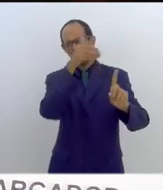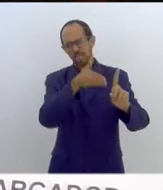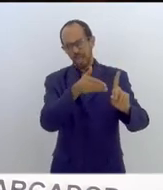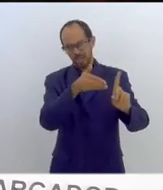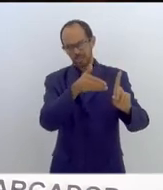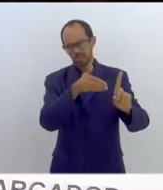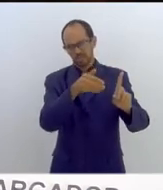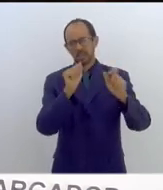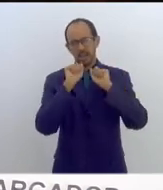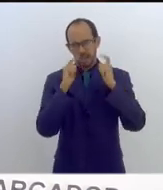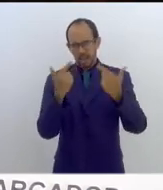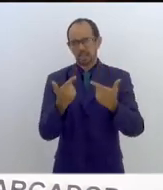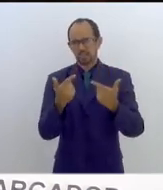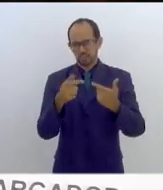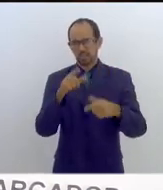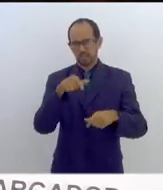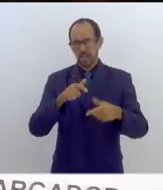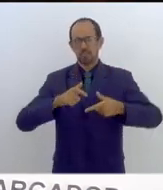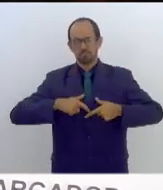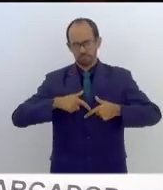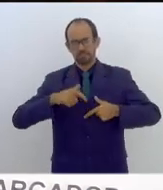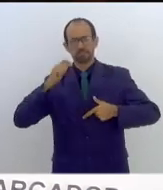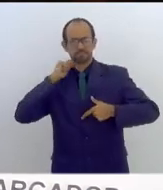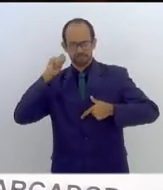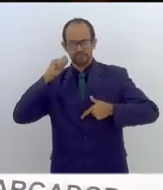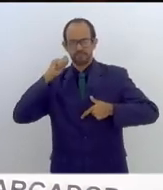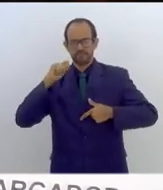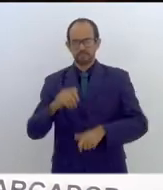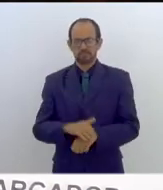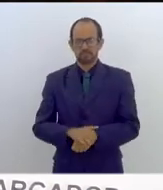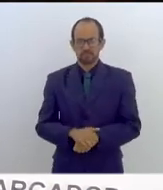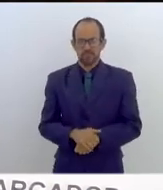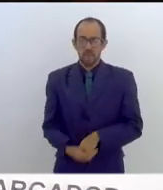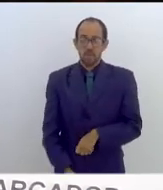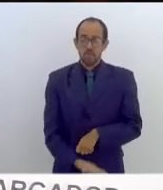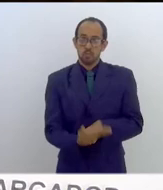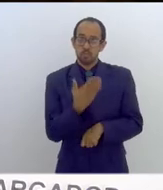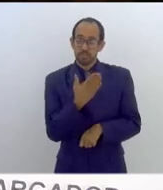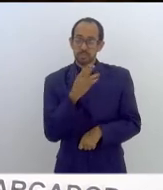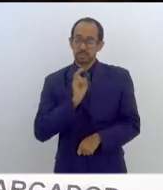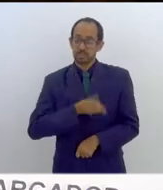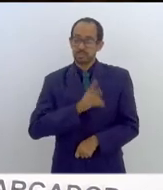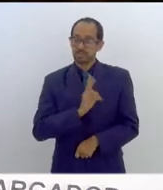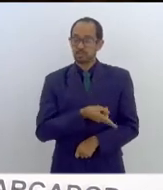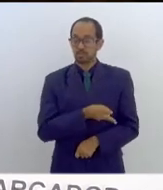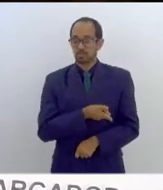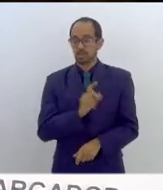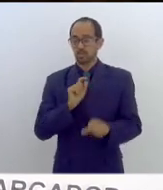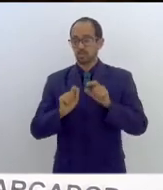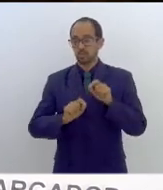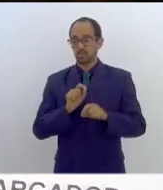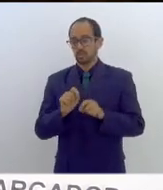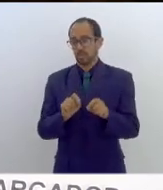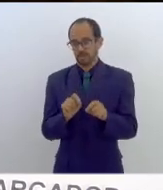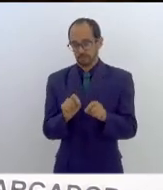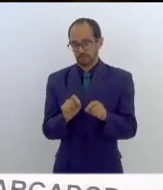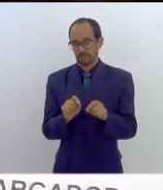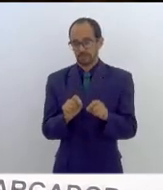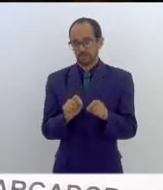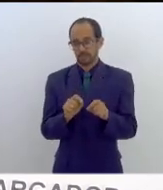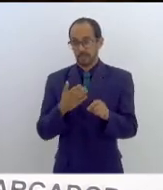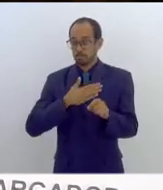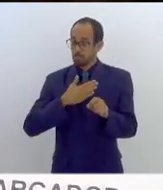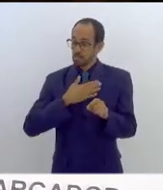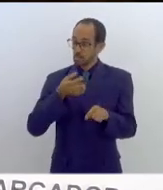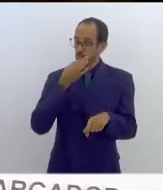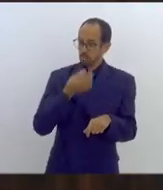que é a medalha Tiradentes Você sempre foi sobre a minha